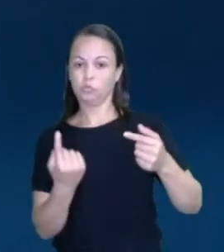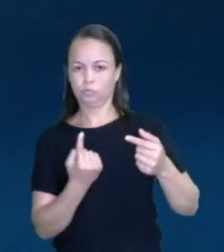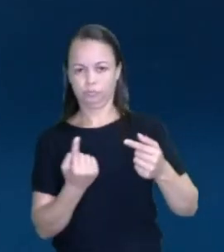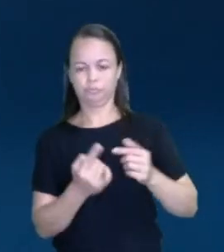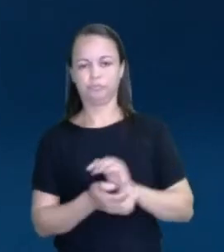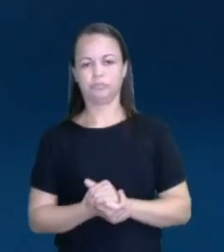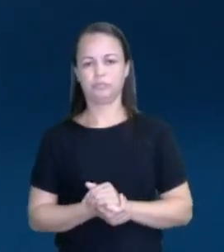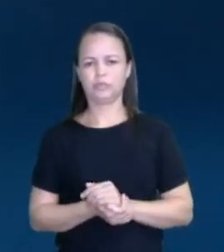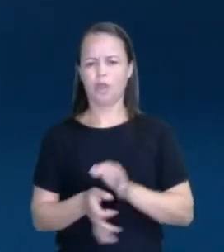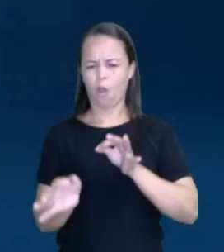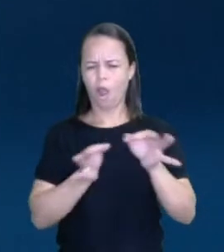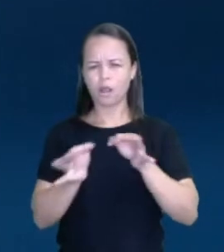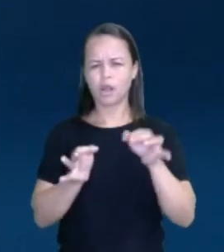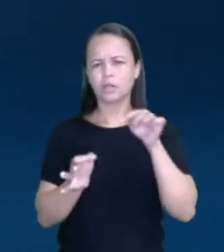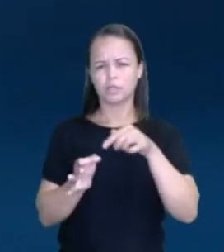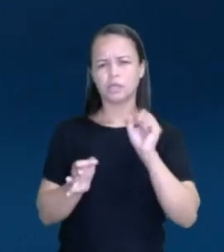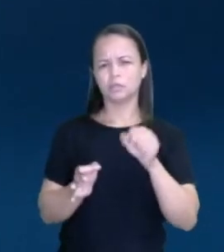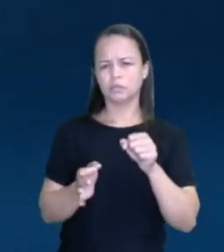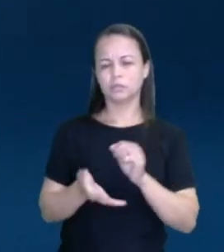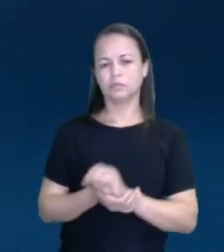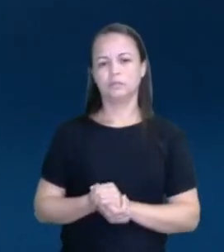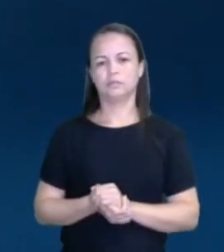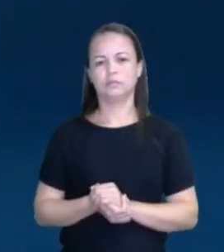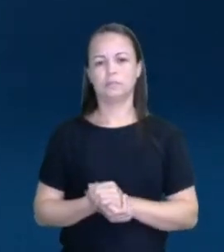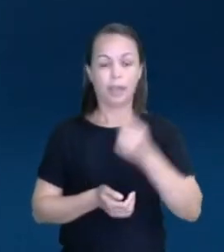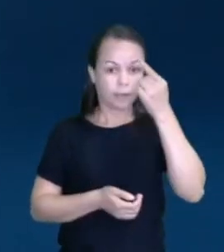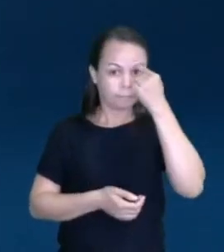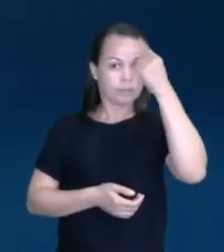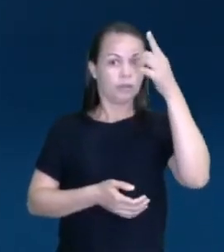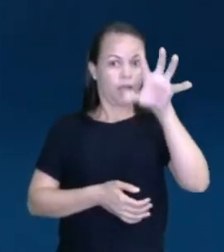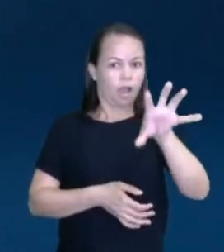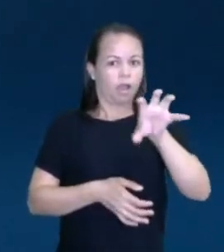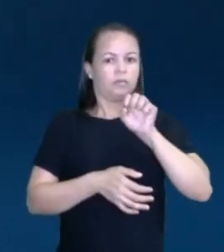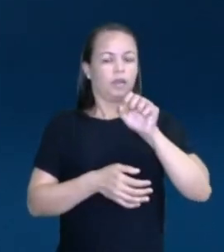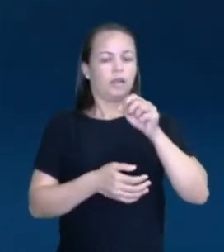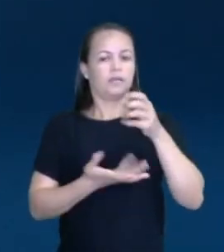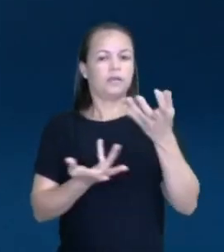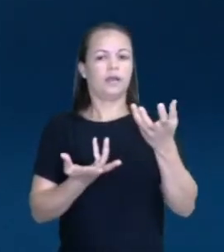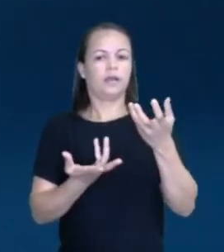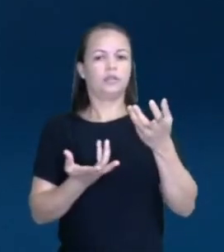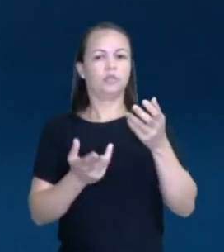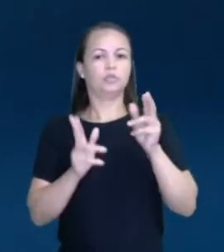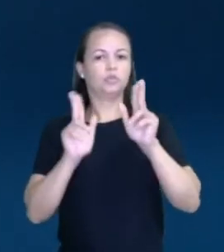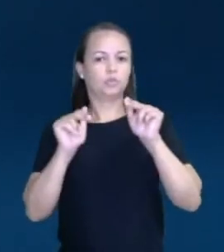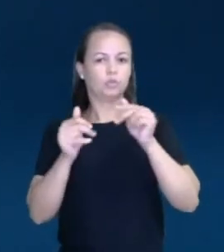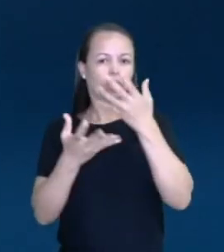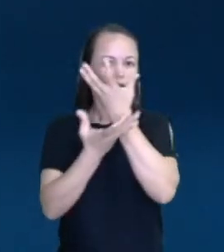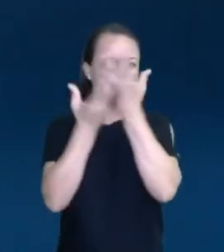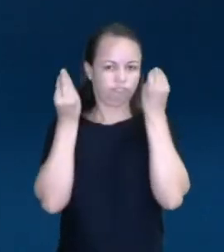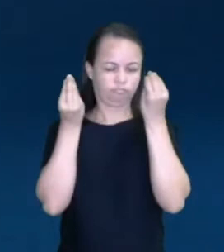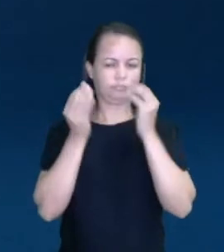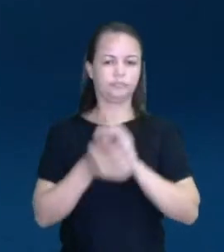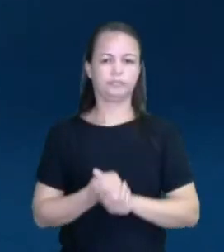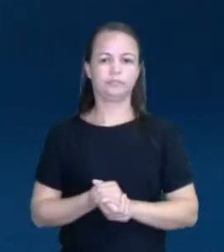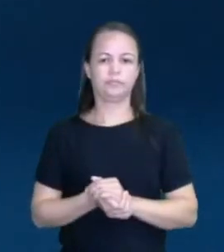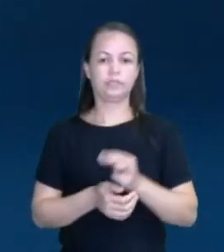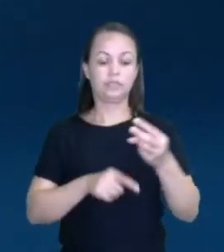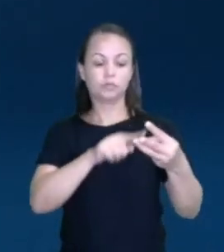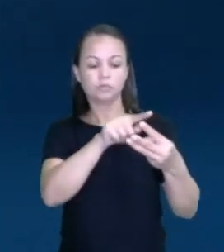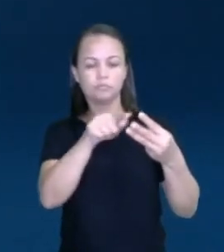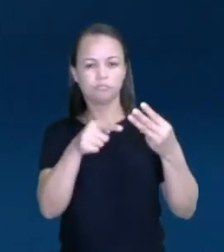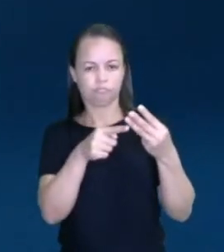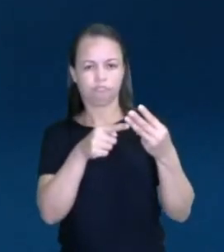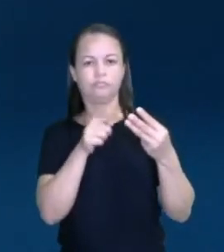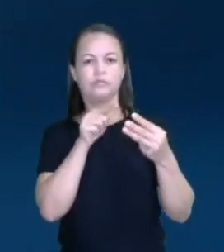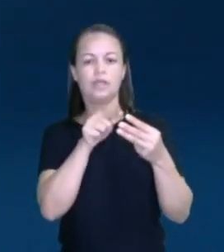assim? Vamos lá. Pega a ideia aqui agora que você vai se ligar e nunca mais vai esquecer. Dos 3 termos,